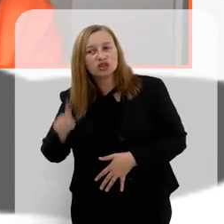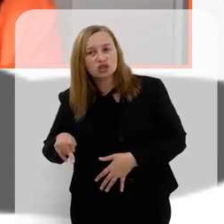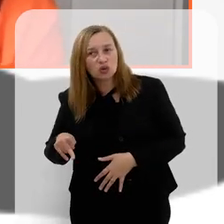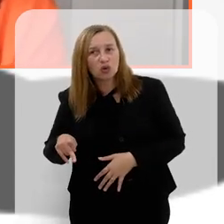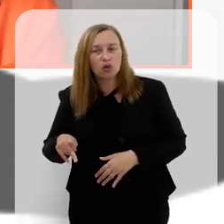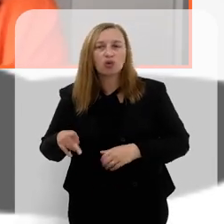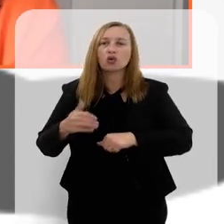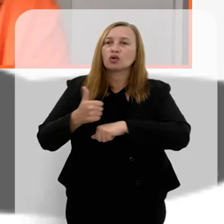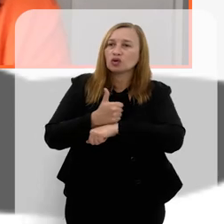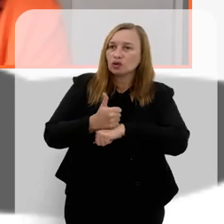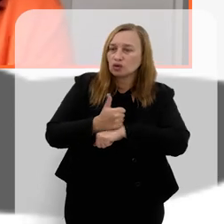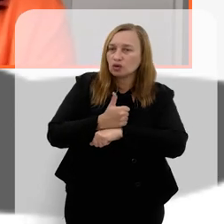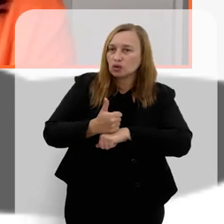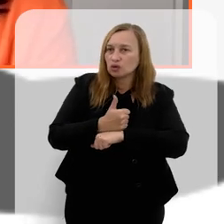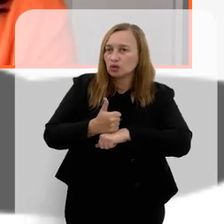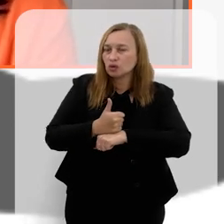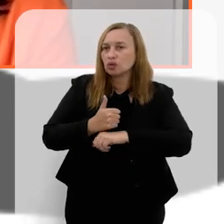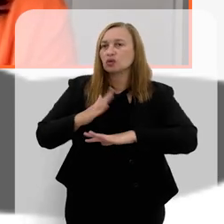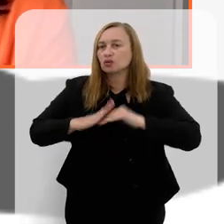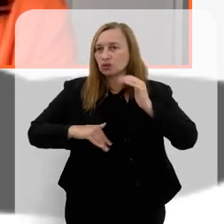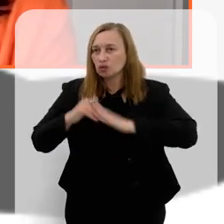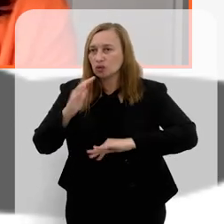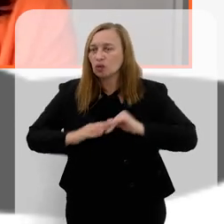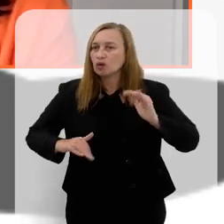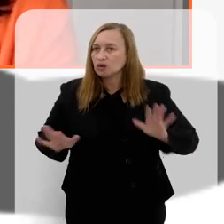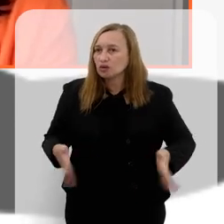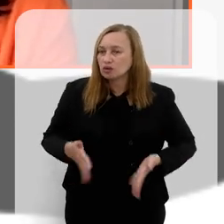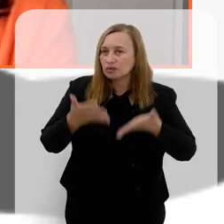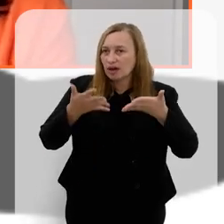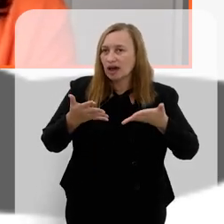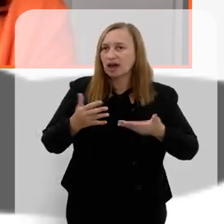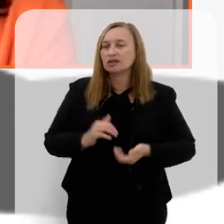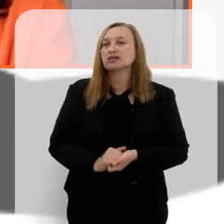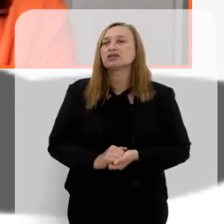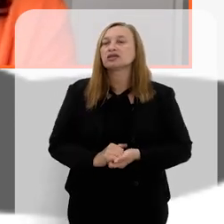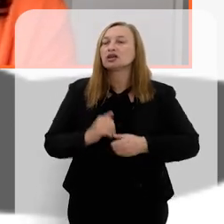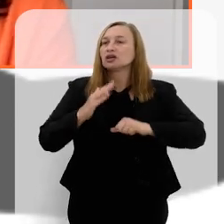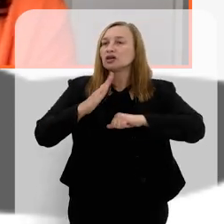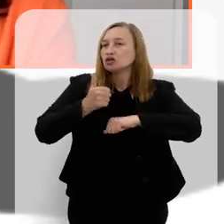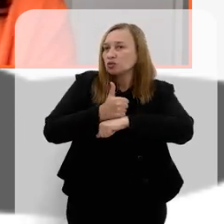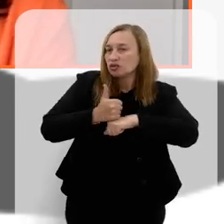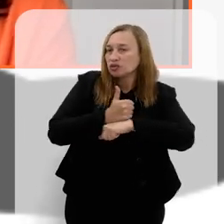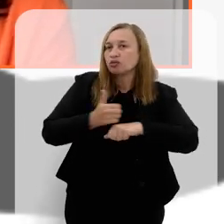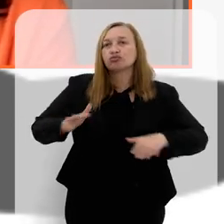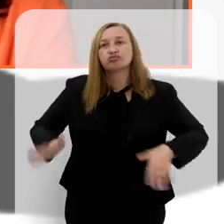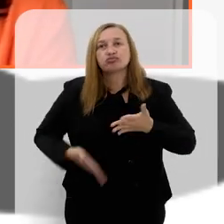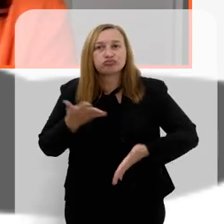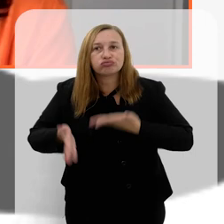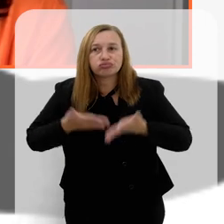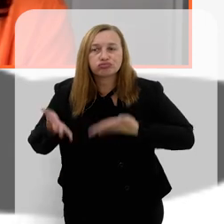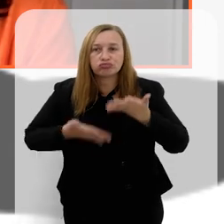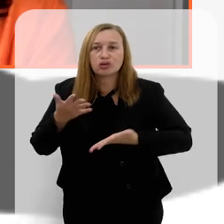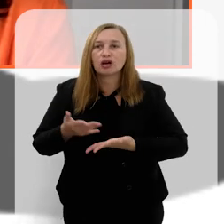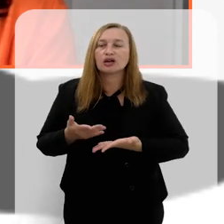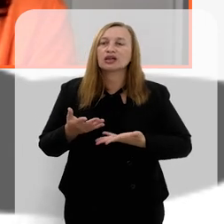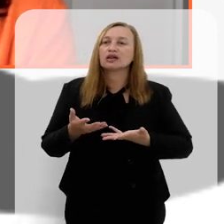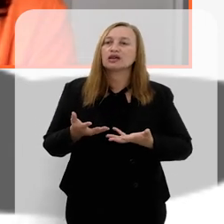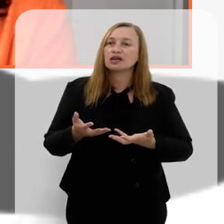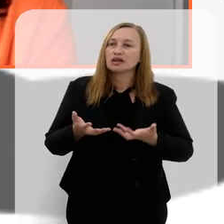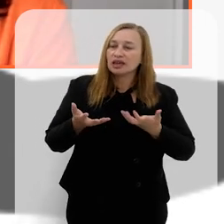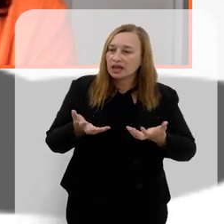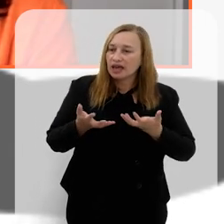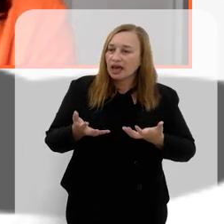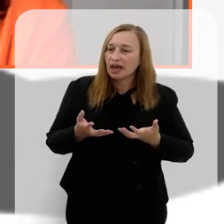né, fazendo até essa sobreposição de palavras. Os animadores que se animaram a partir do